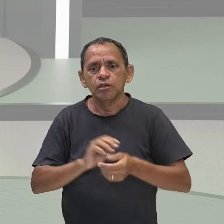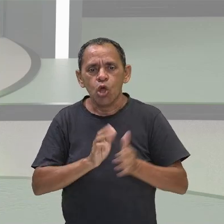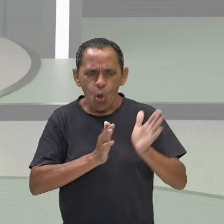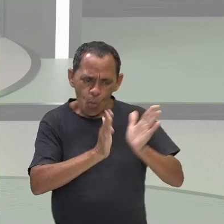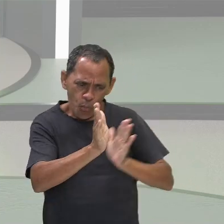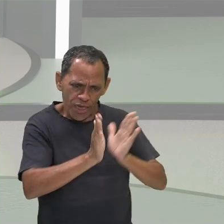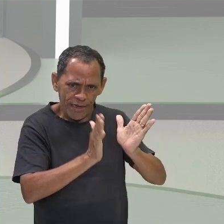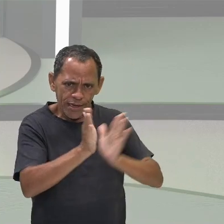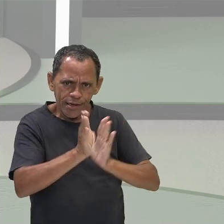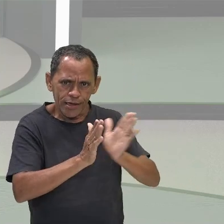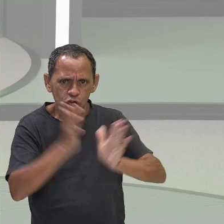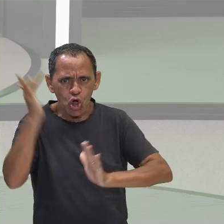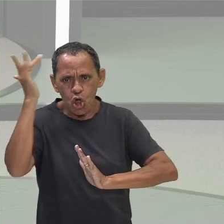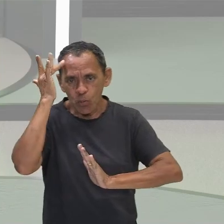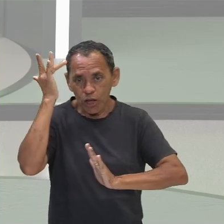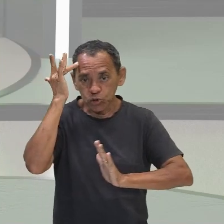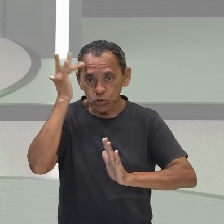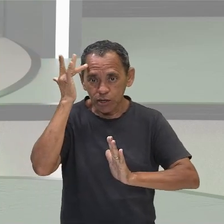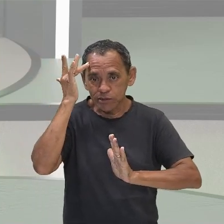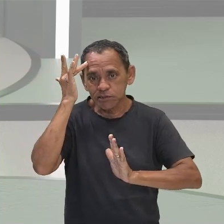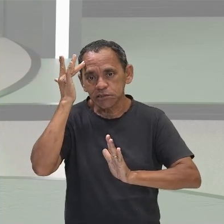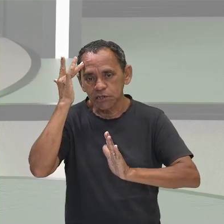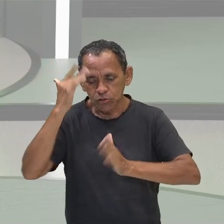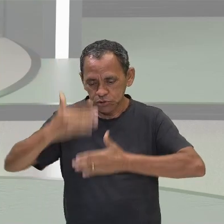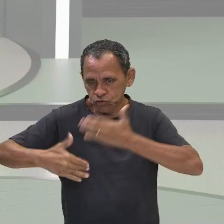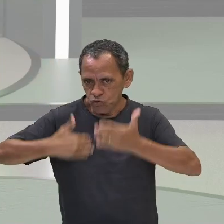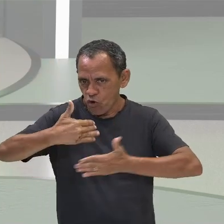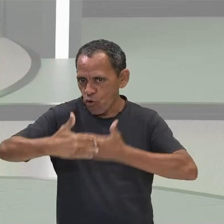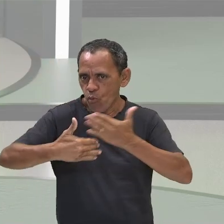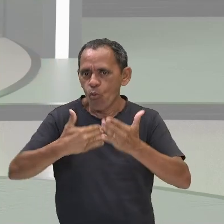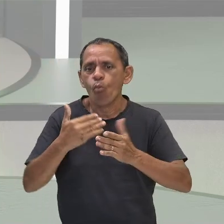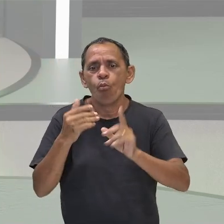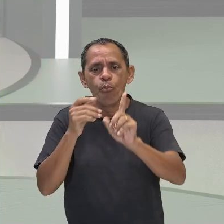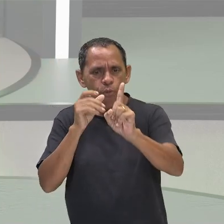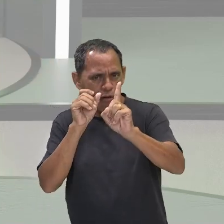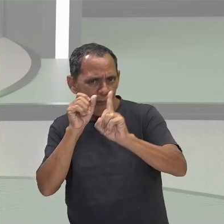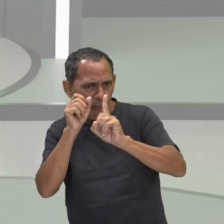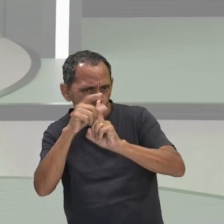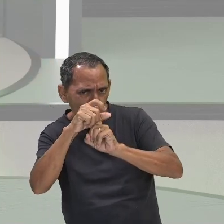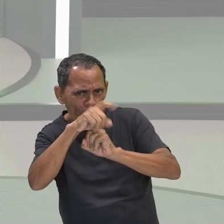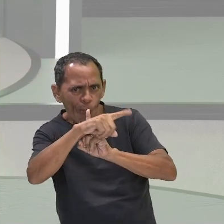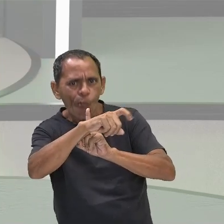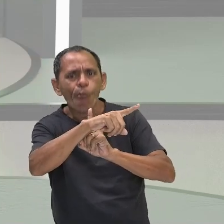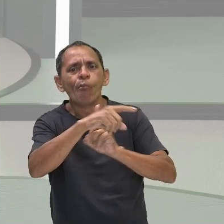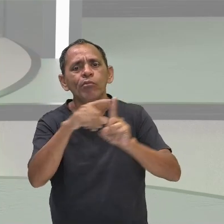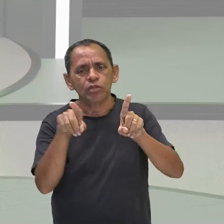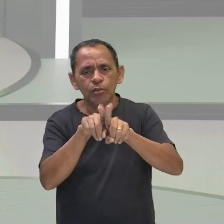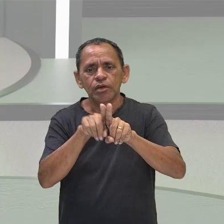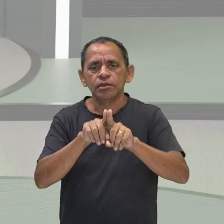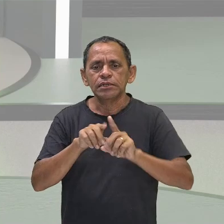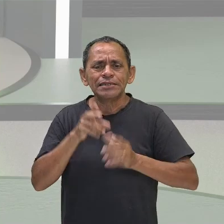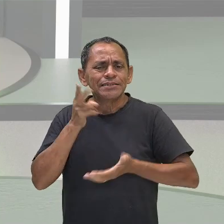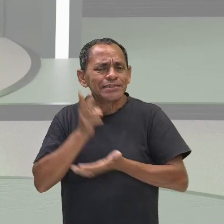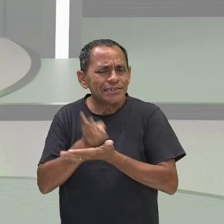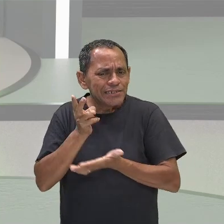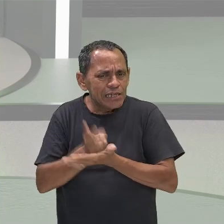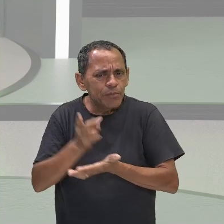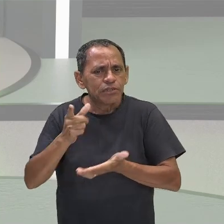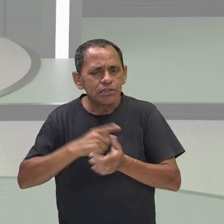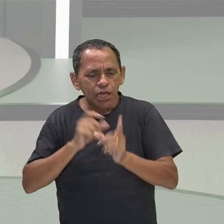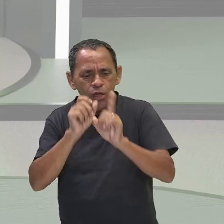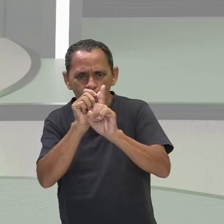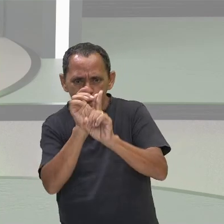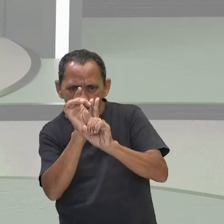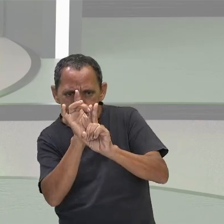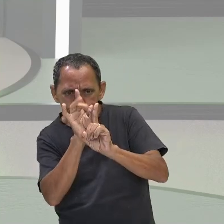de maturação desse desenvolvimento de um espermatozoide. Então, toda vez que houver a